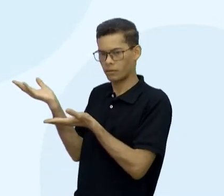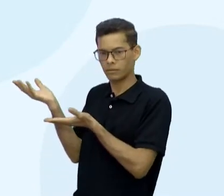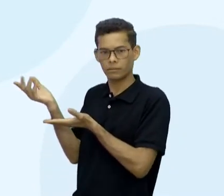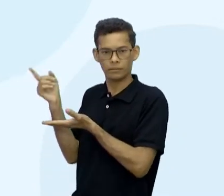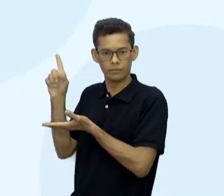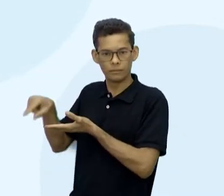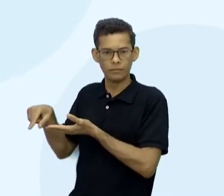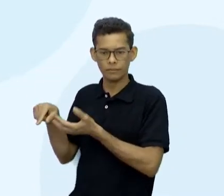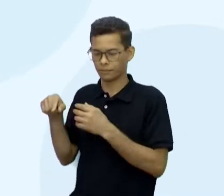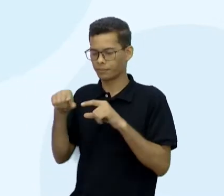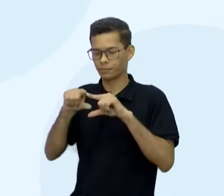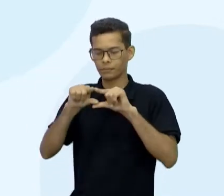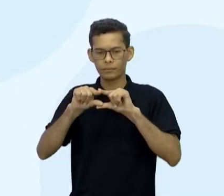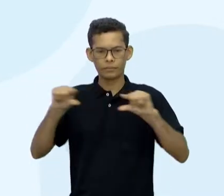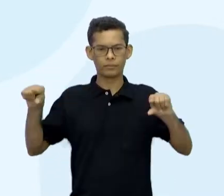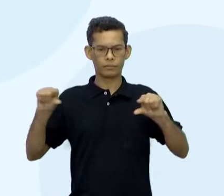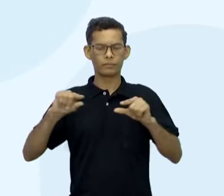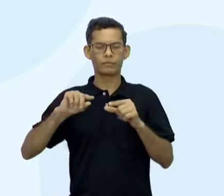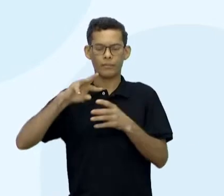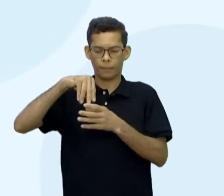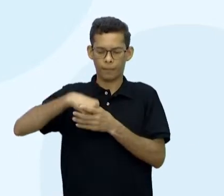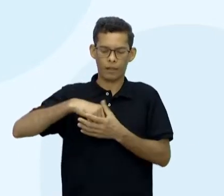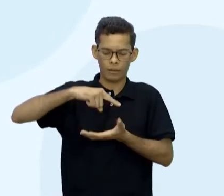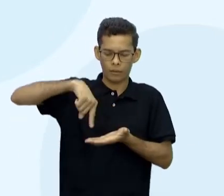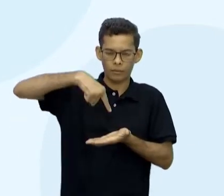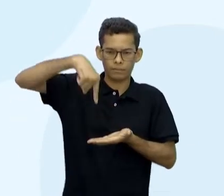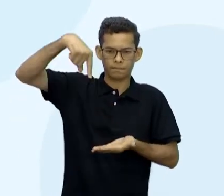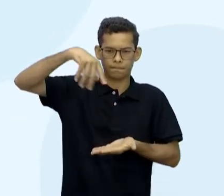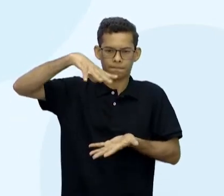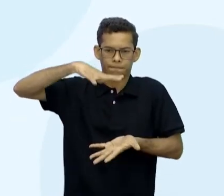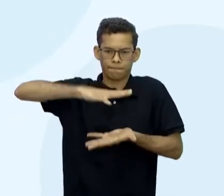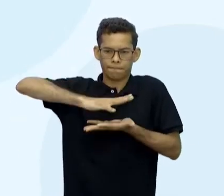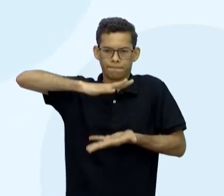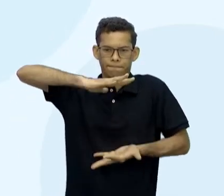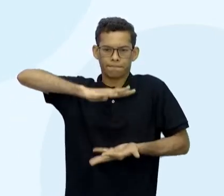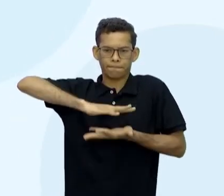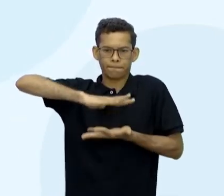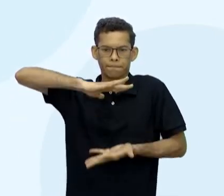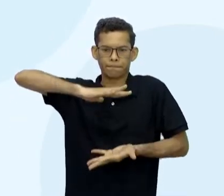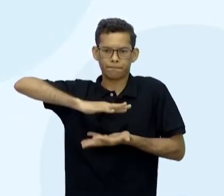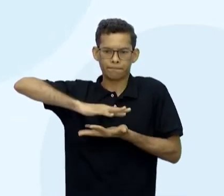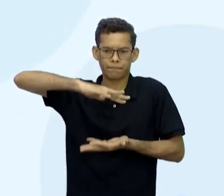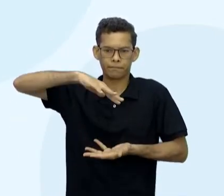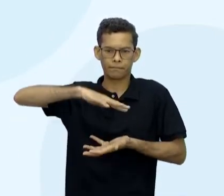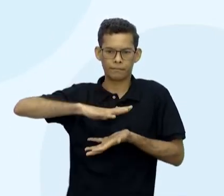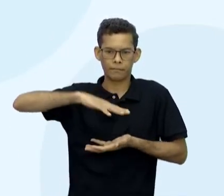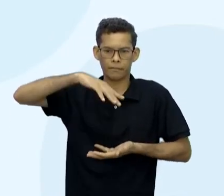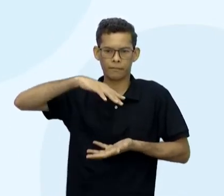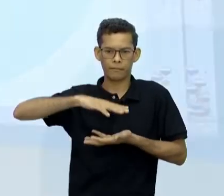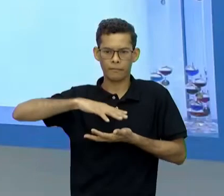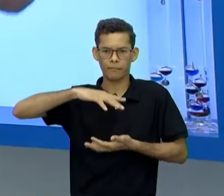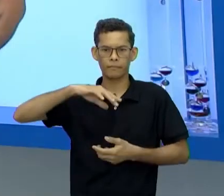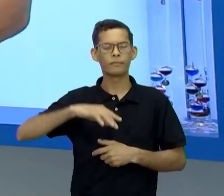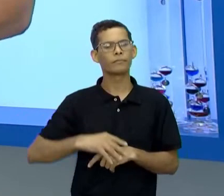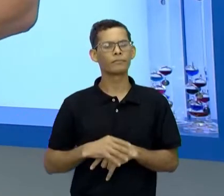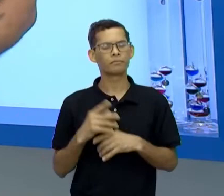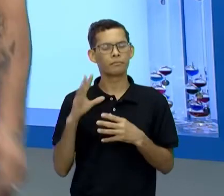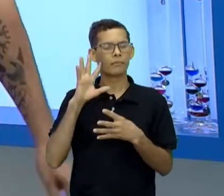força restauradora numa mola. Conclusão. Qual é a conclusão que eu tiro com